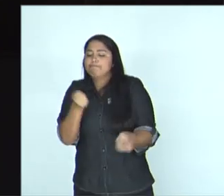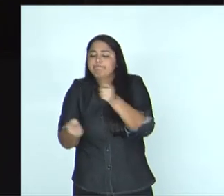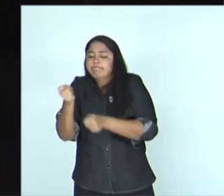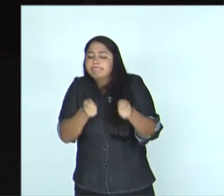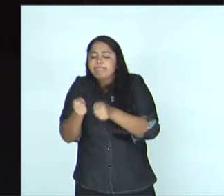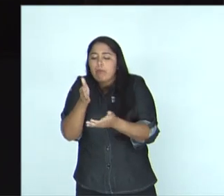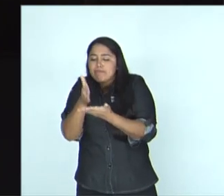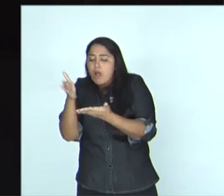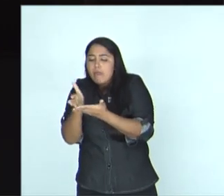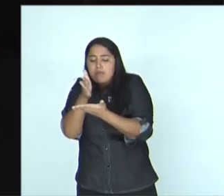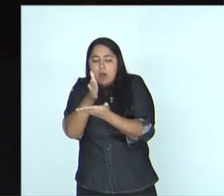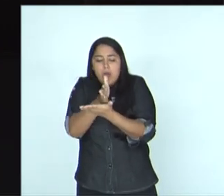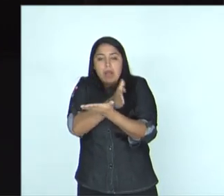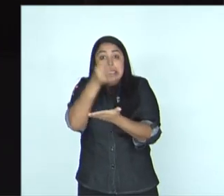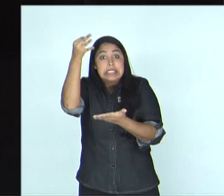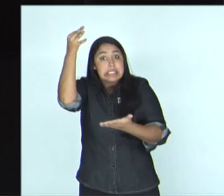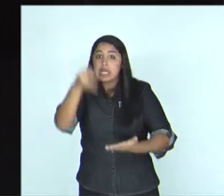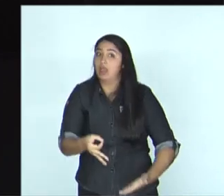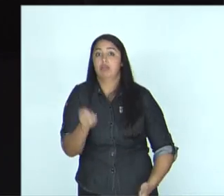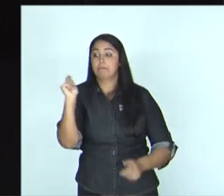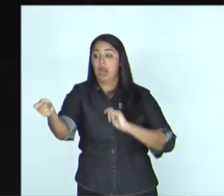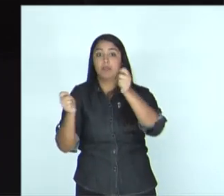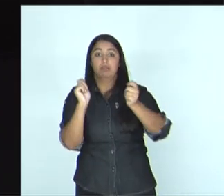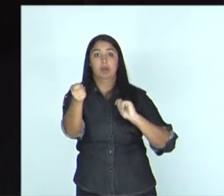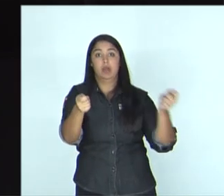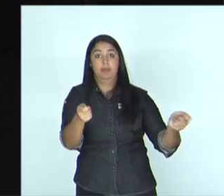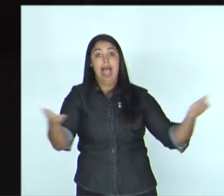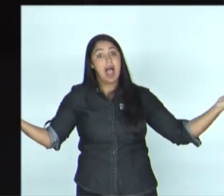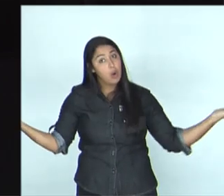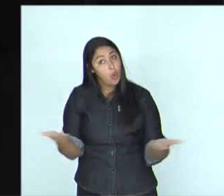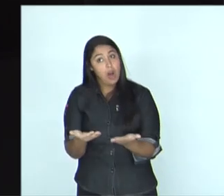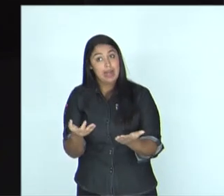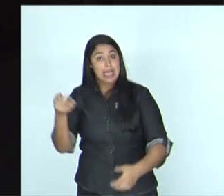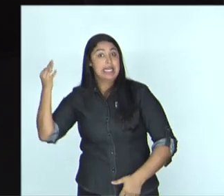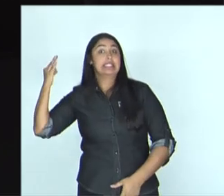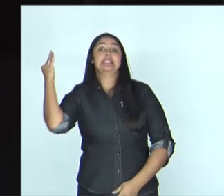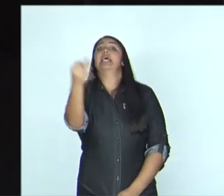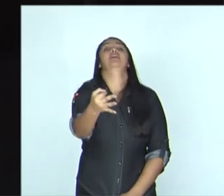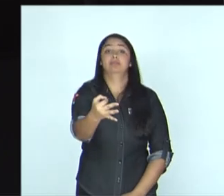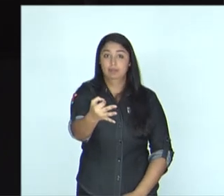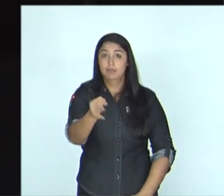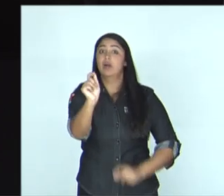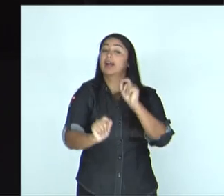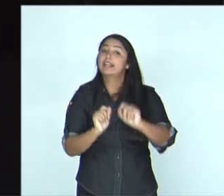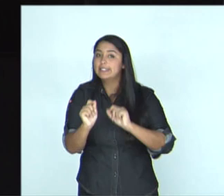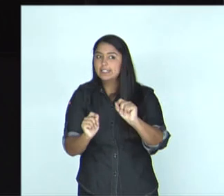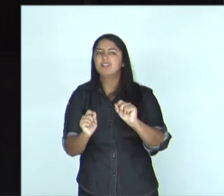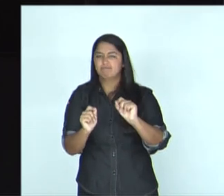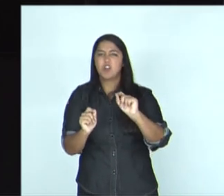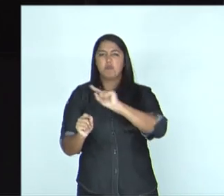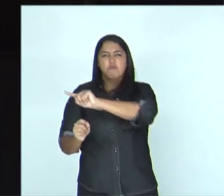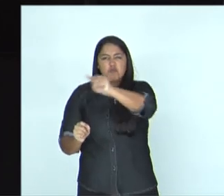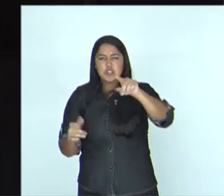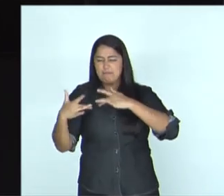Agora, eu te garanto também que mais gente vai comer, que mais gente vai sair da droga, que mais criança vai ter um futuro melhor.